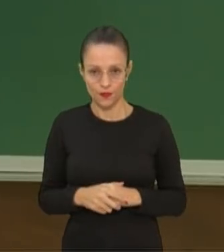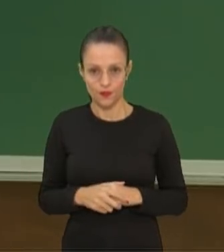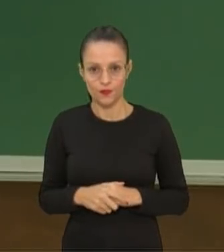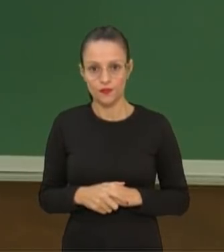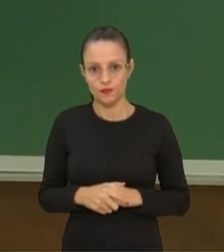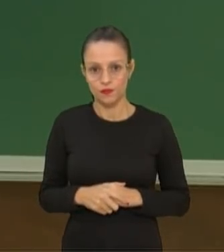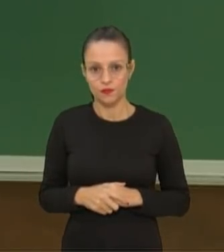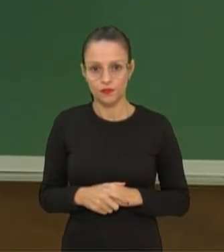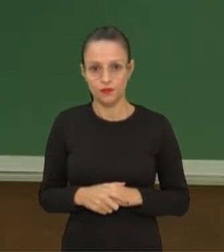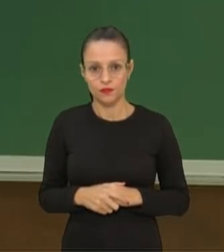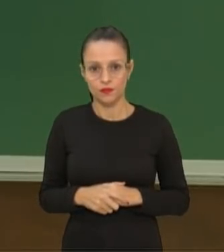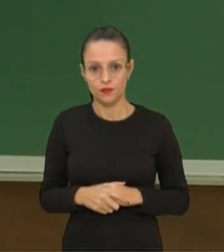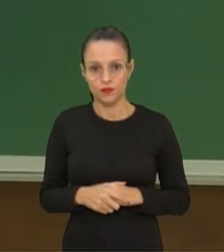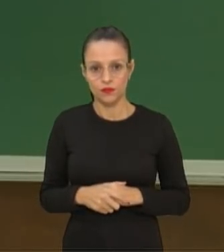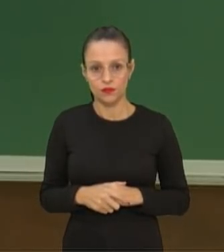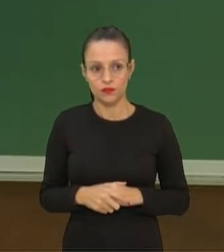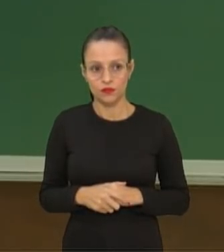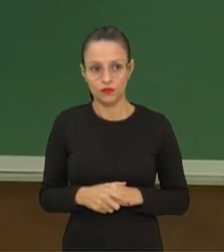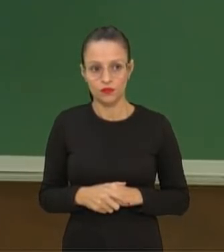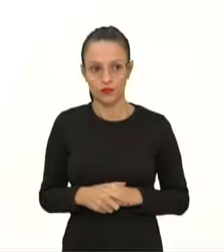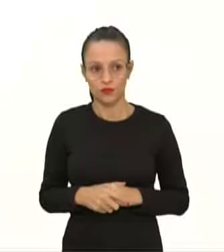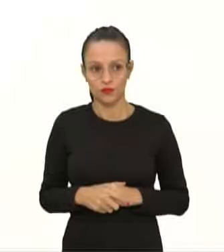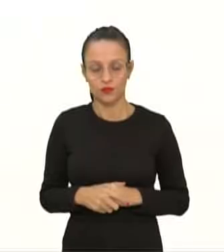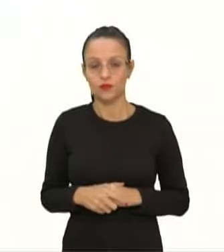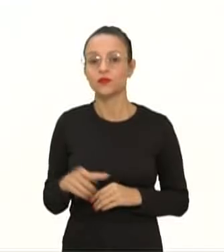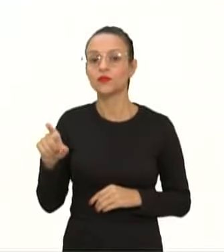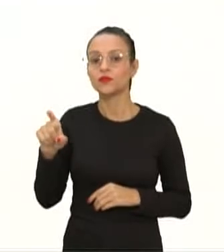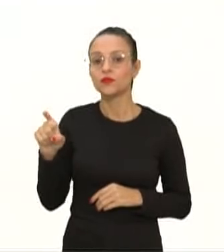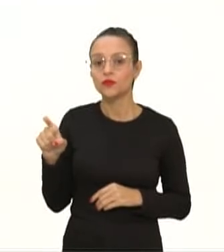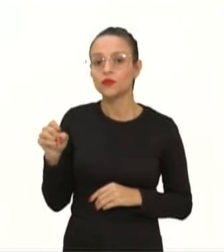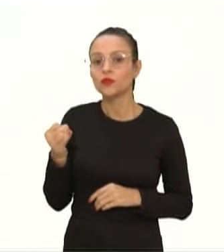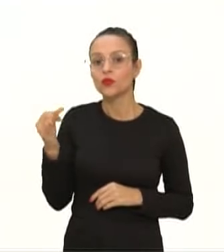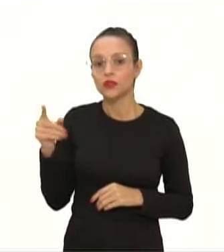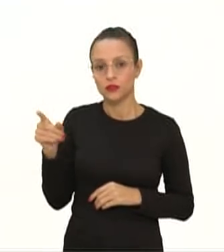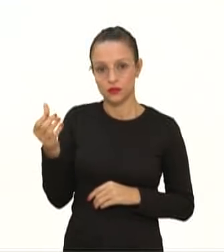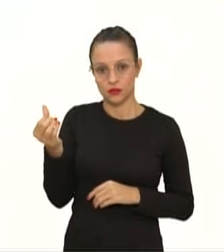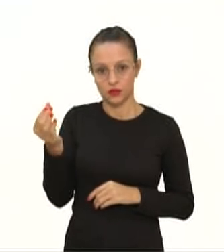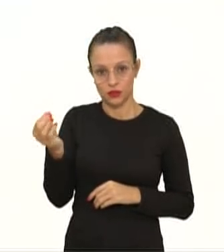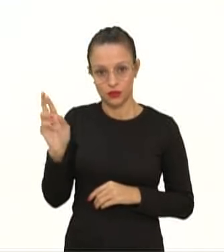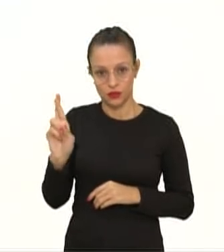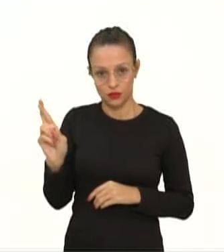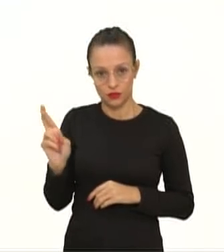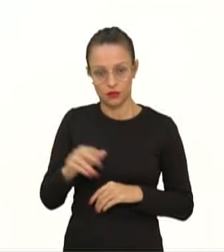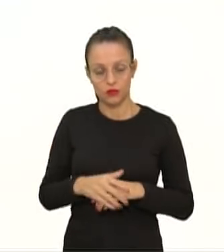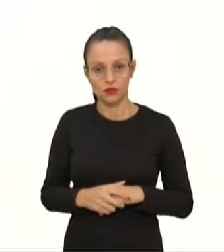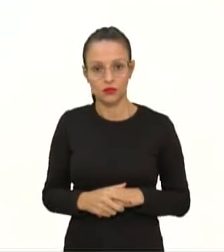Tá? Então, quantia da Sônia, R$60.